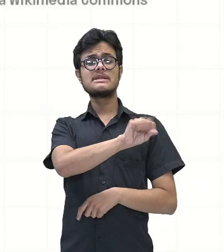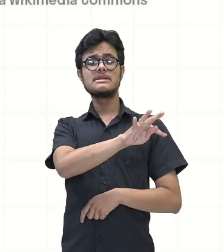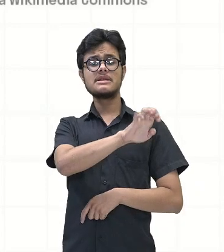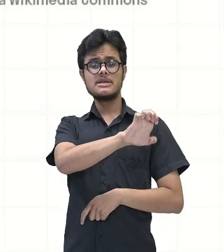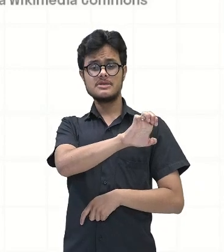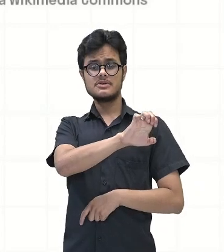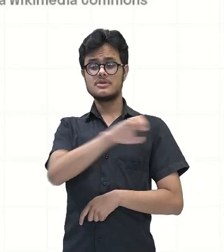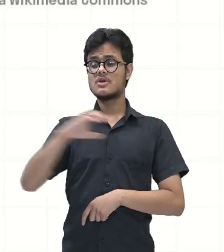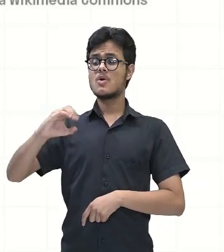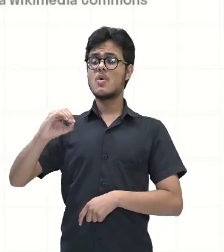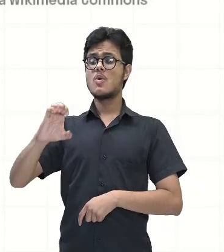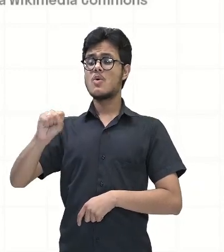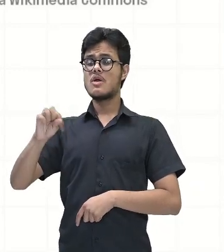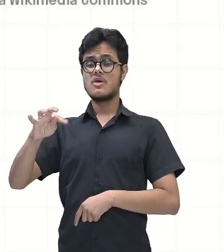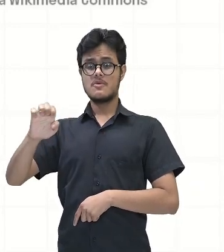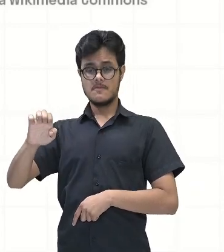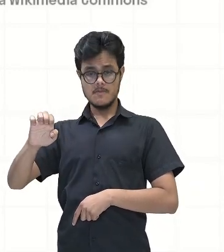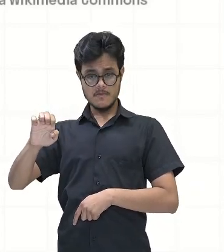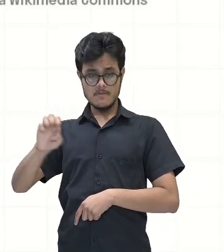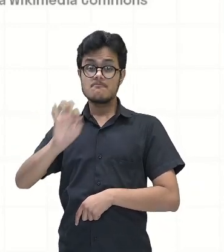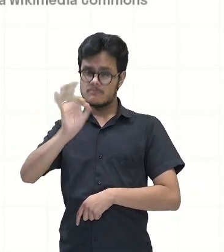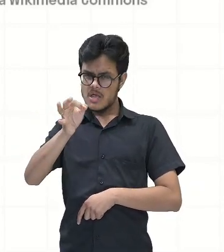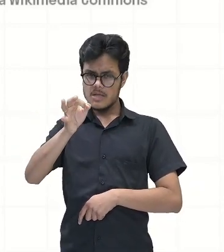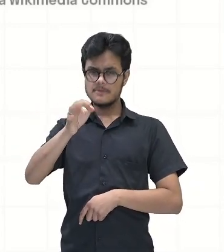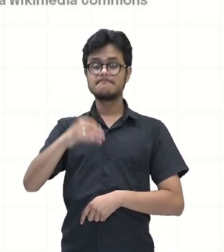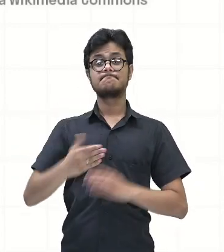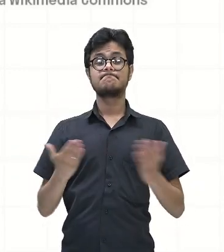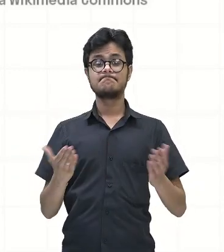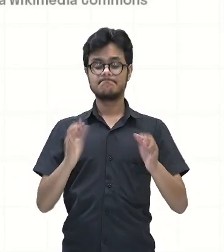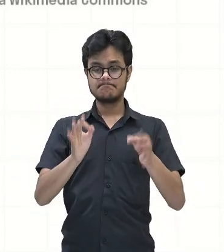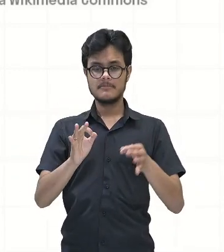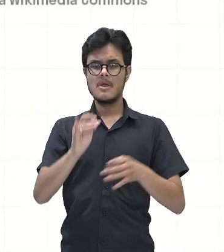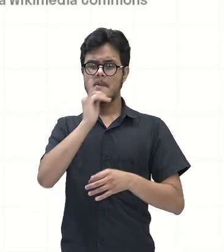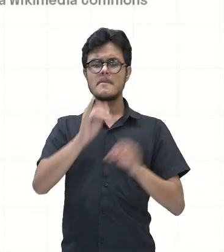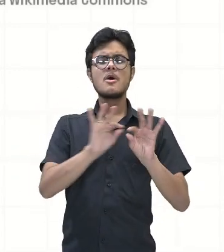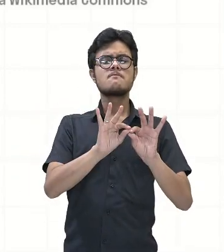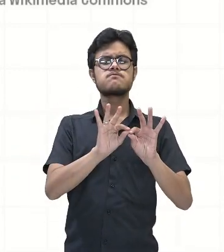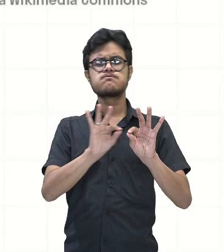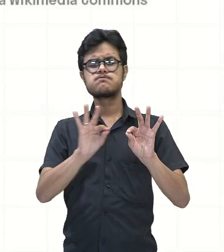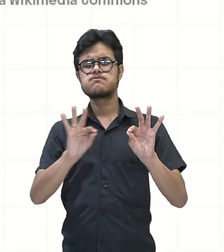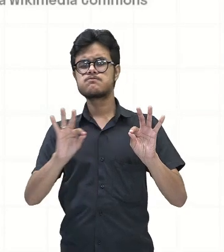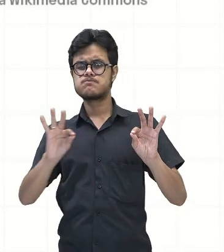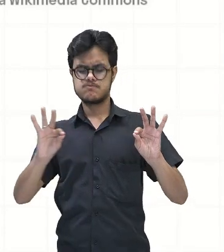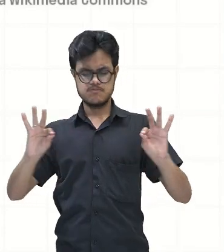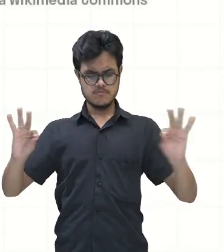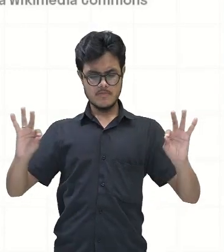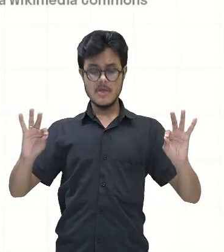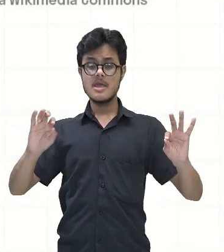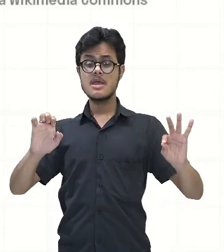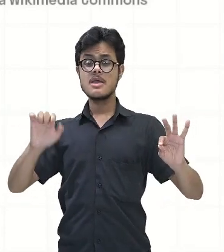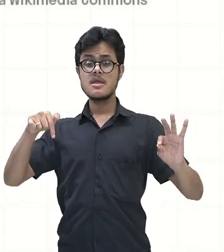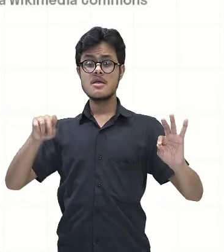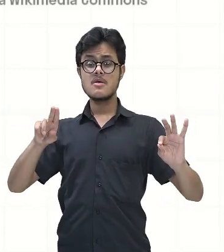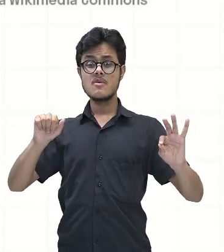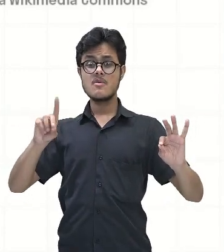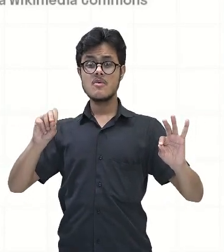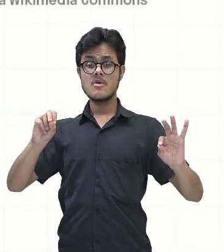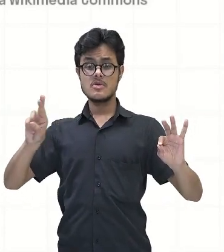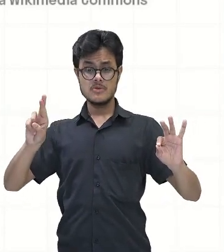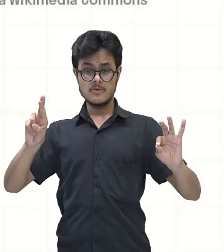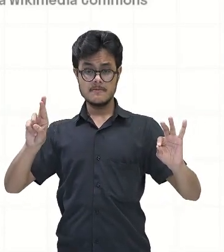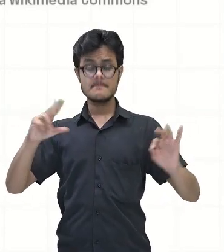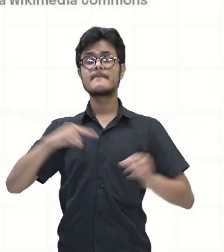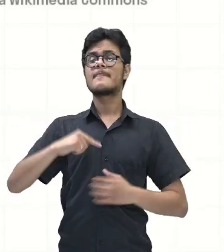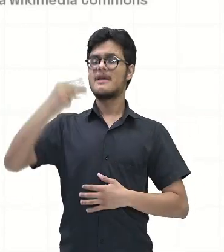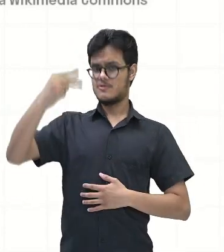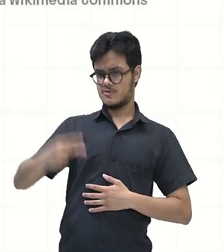oeste. Então, tomando como referência aqui a linha do Equador, eu vou ter, né, 2